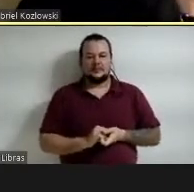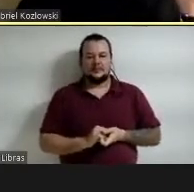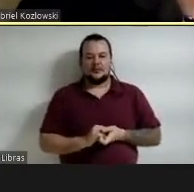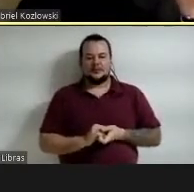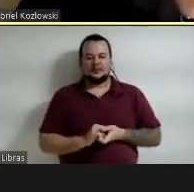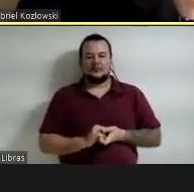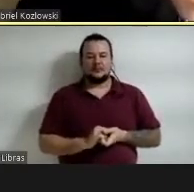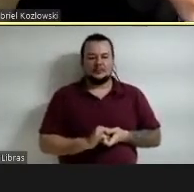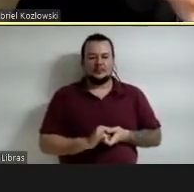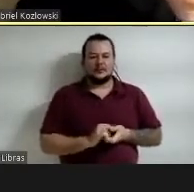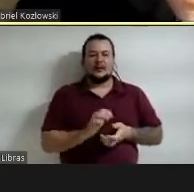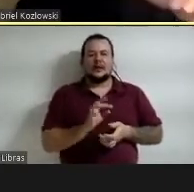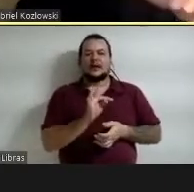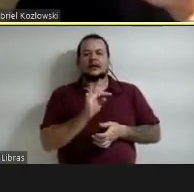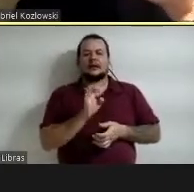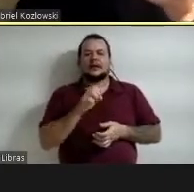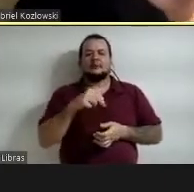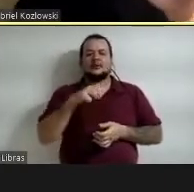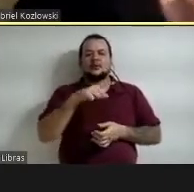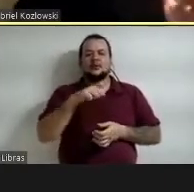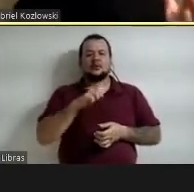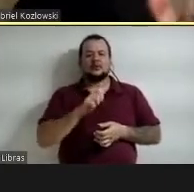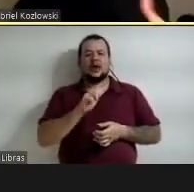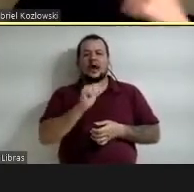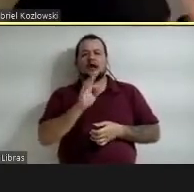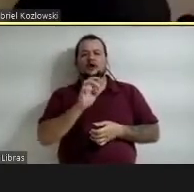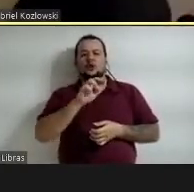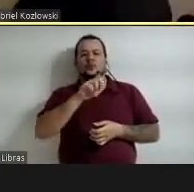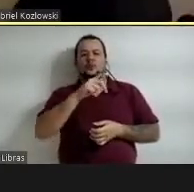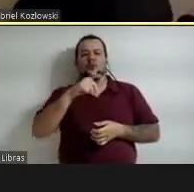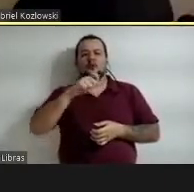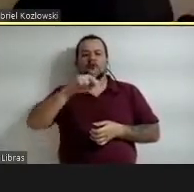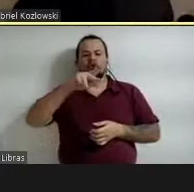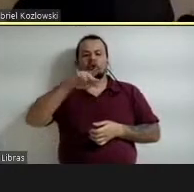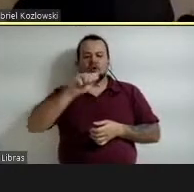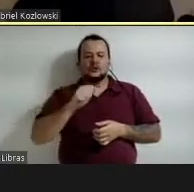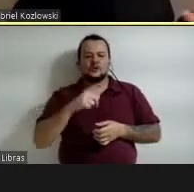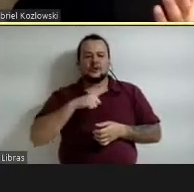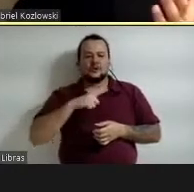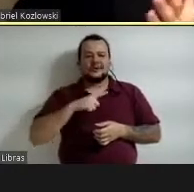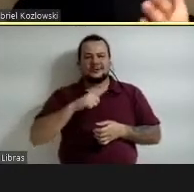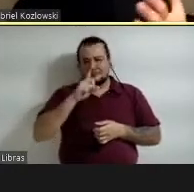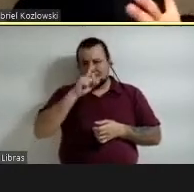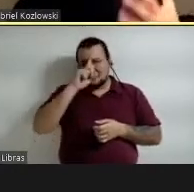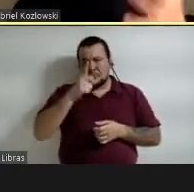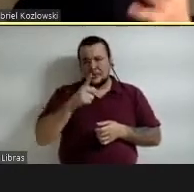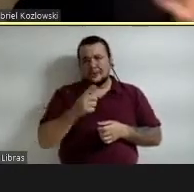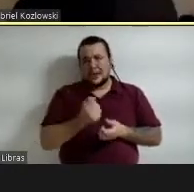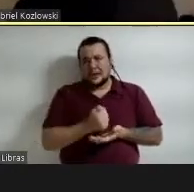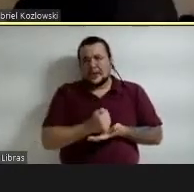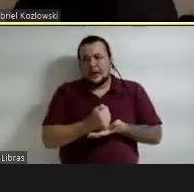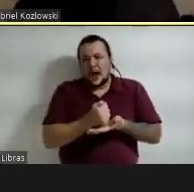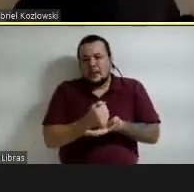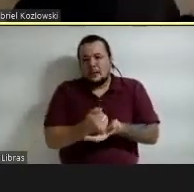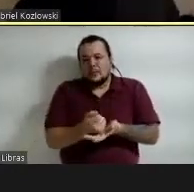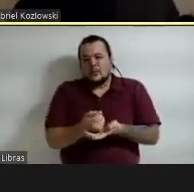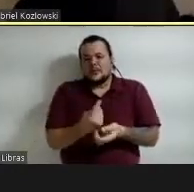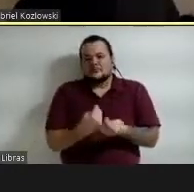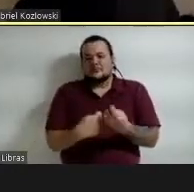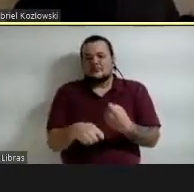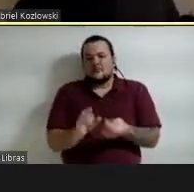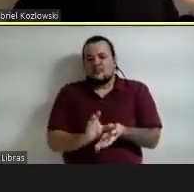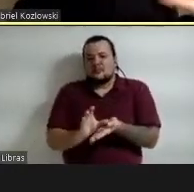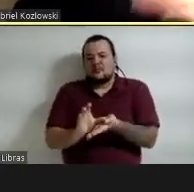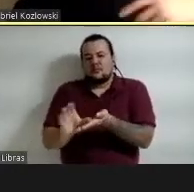do antropoceno funciona ideologicamente em apoio à financiarização neoliberal